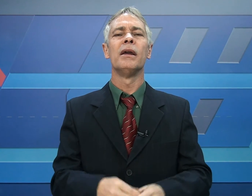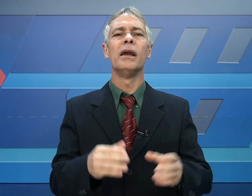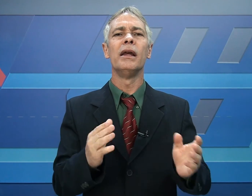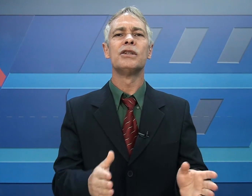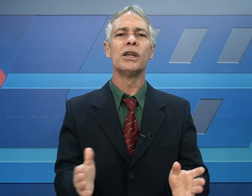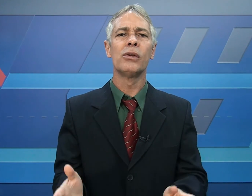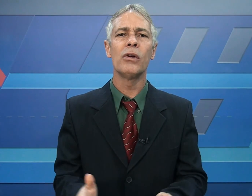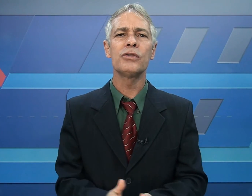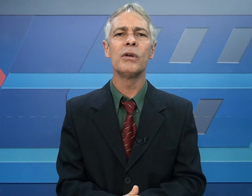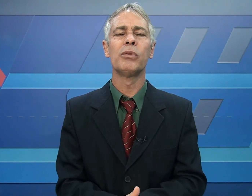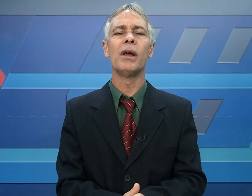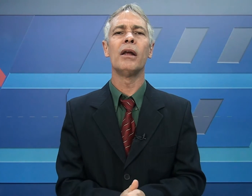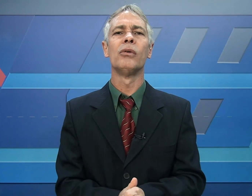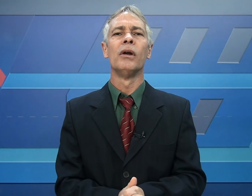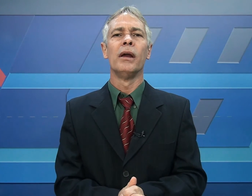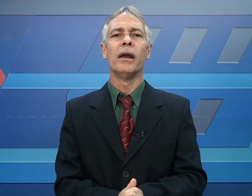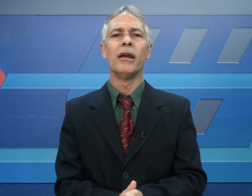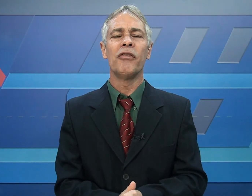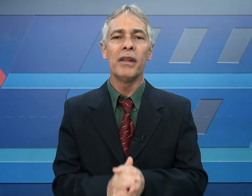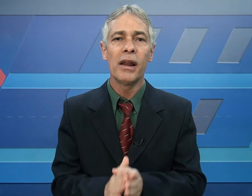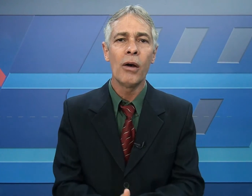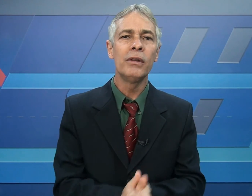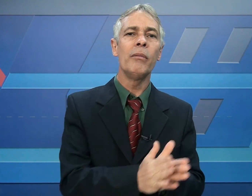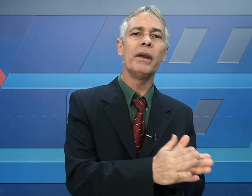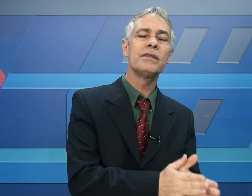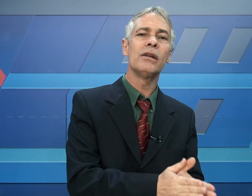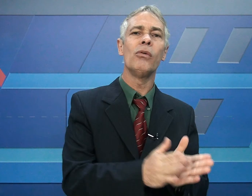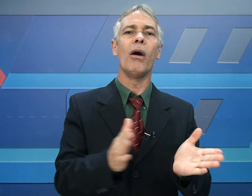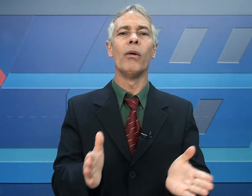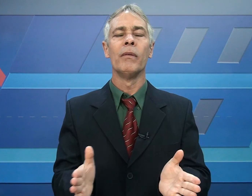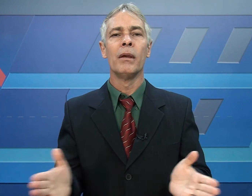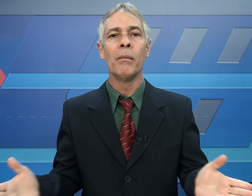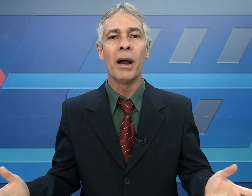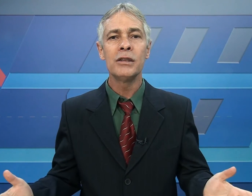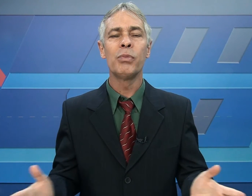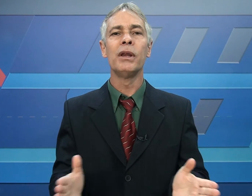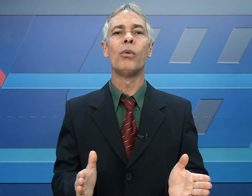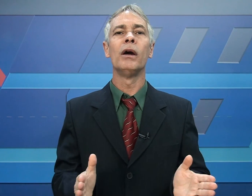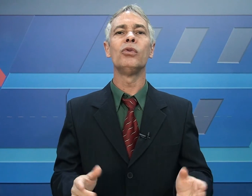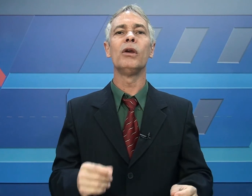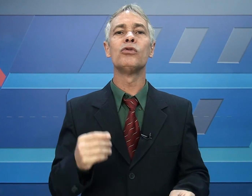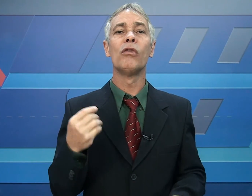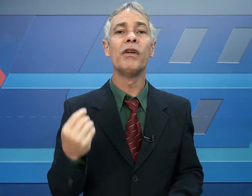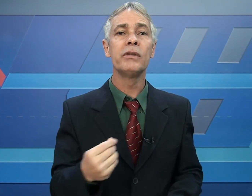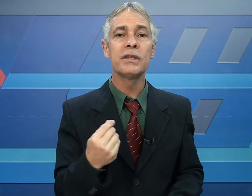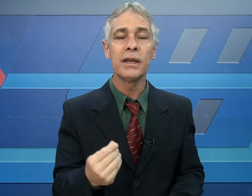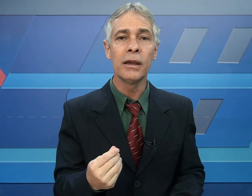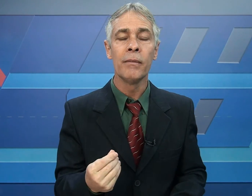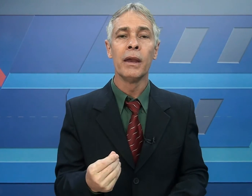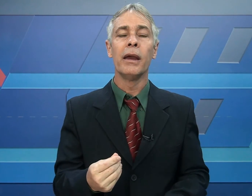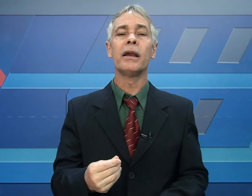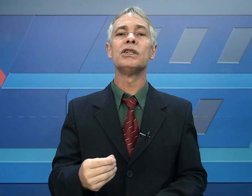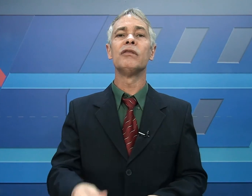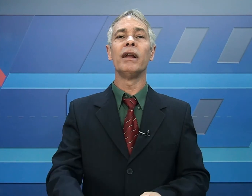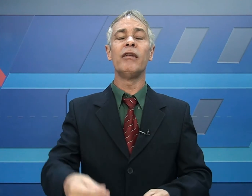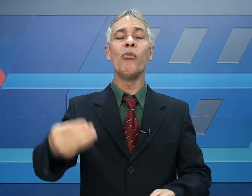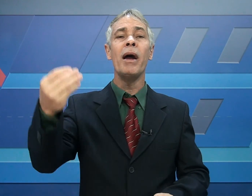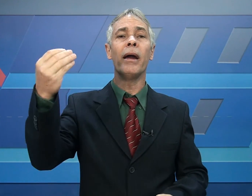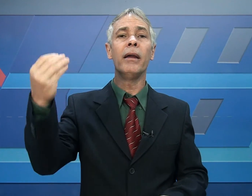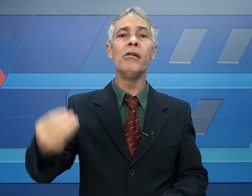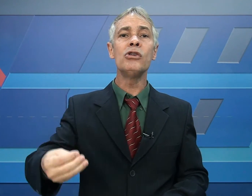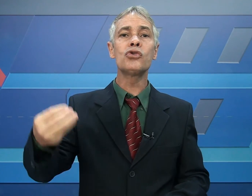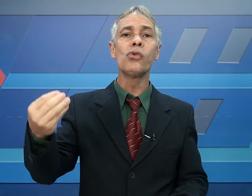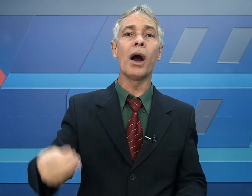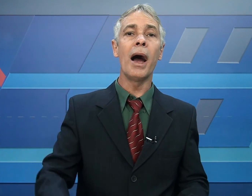possa eleger o nosso deputado federal e também estadual. Mas, por enquanto, o que eu estou vendo dizer é que a gente vai ter